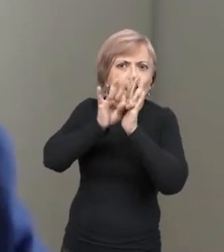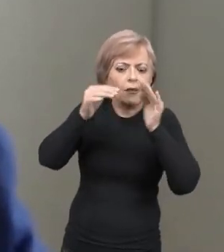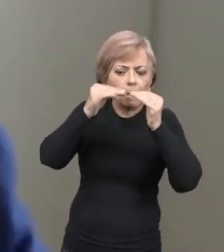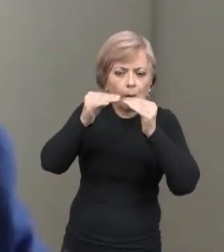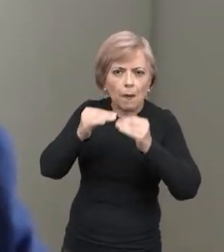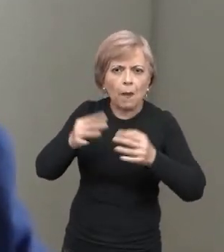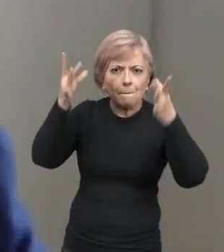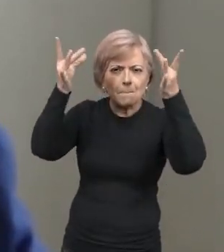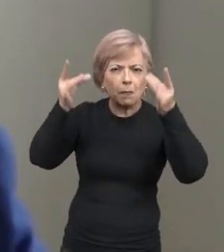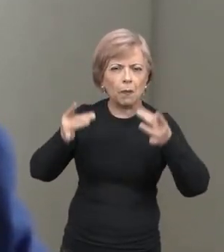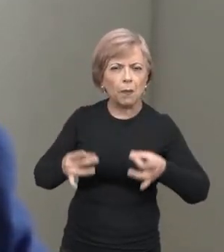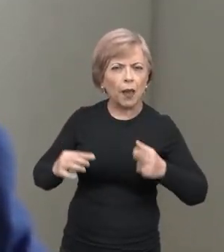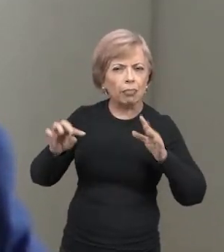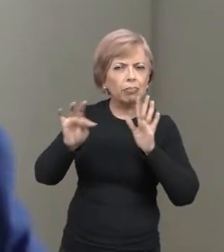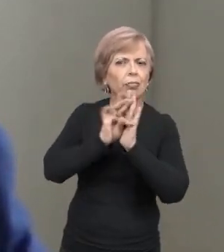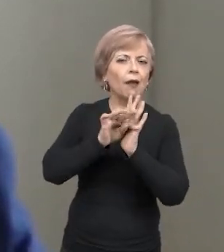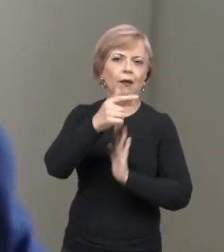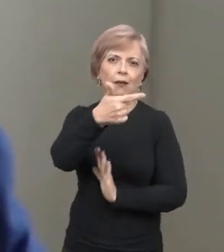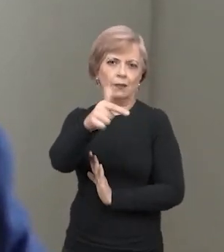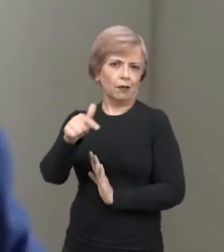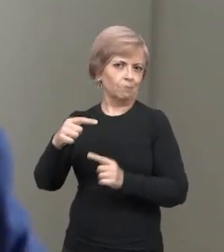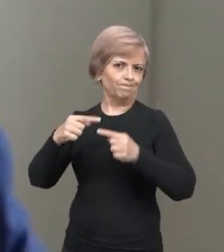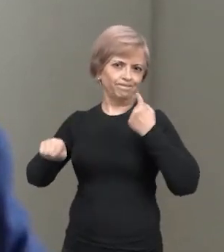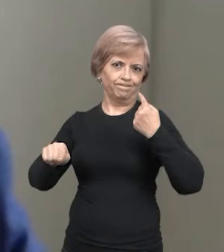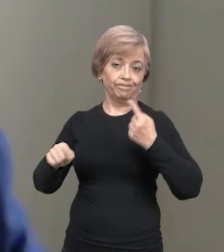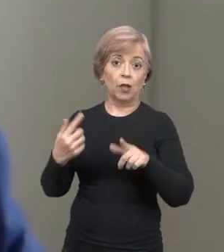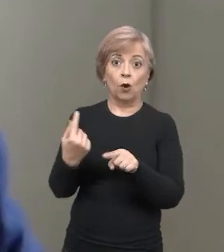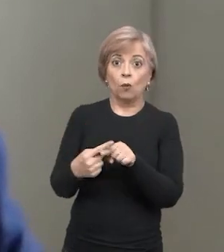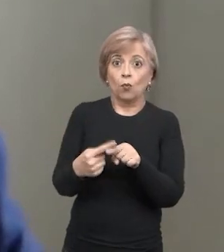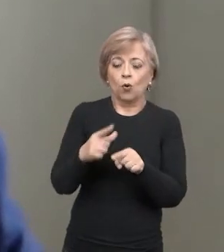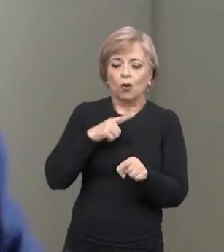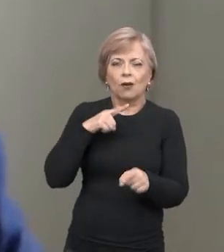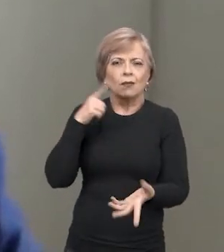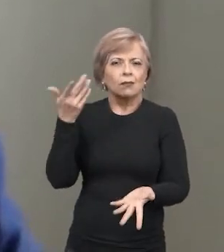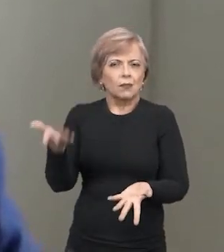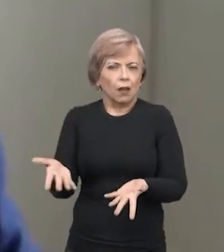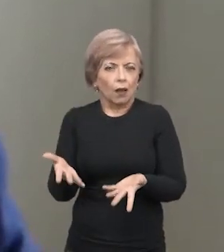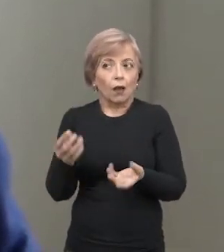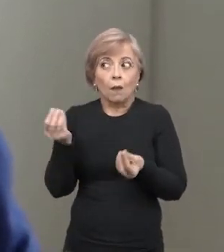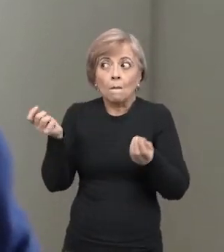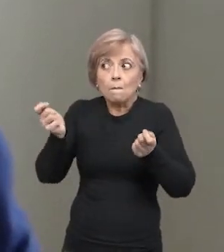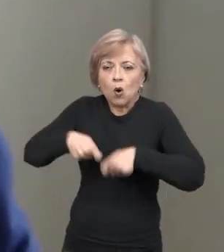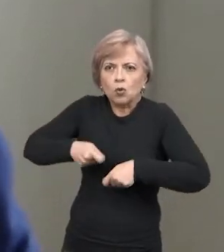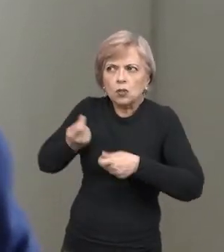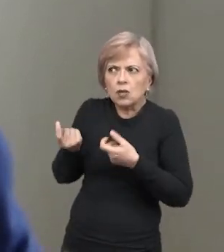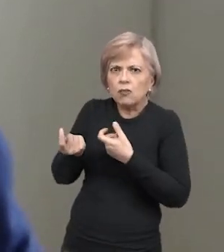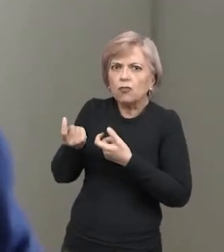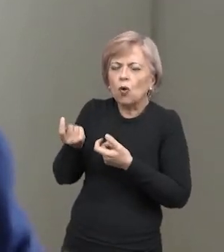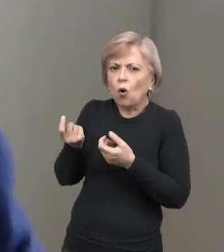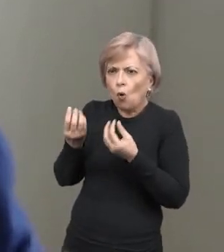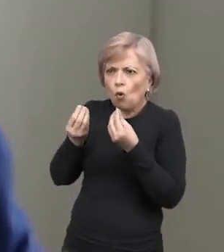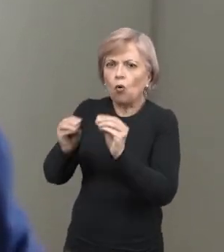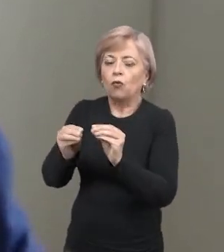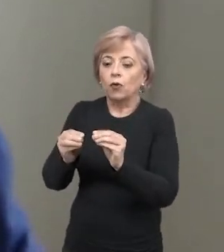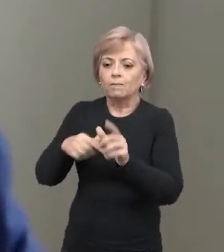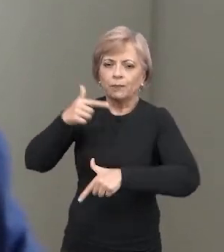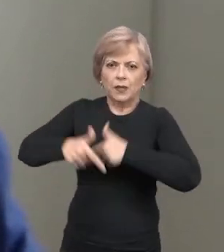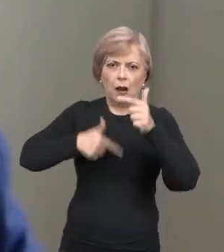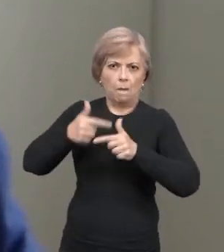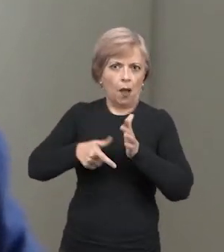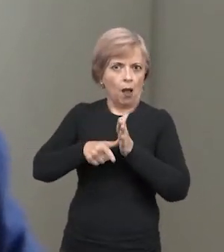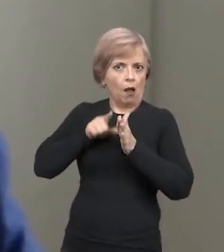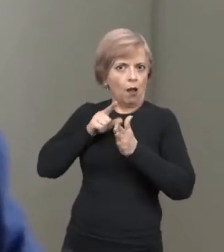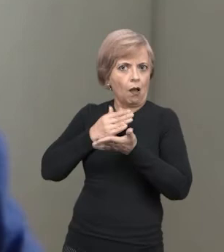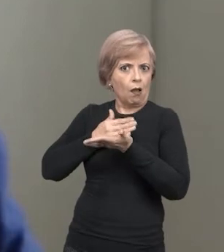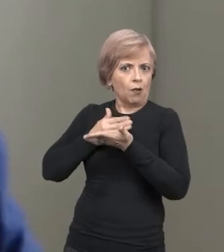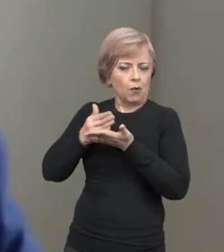necessárias para funcionamento nas unidades públicas que estavam sendo cogitadas de serem instaladas. Fizemos um trabalho preliminar com